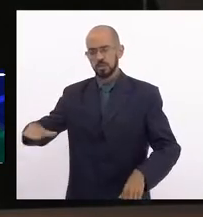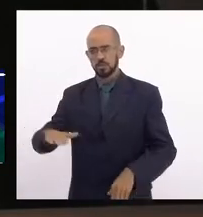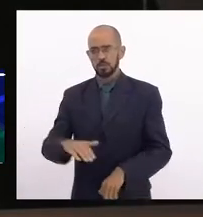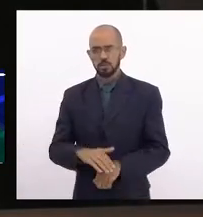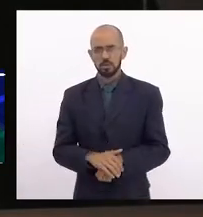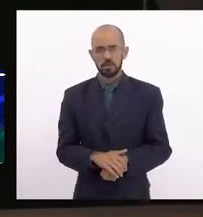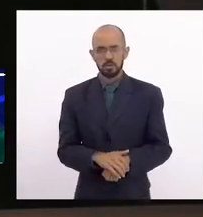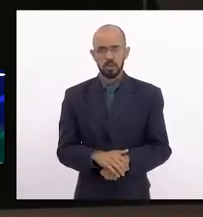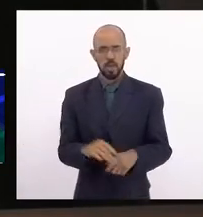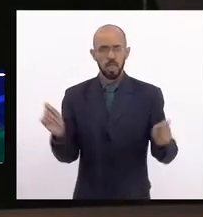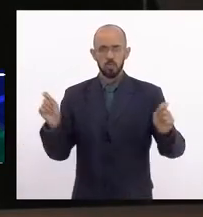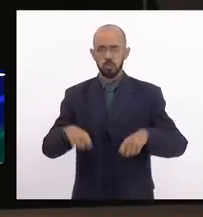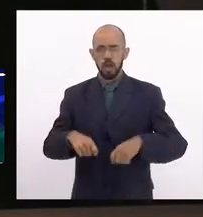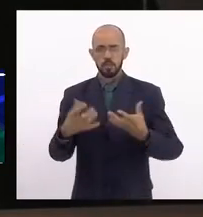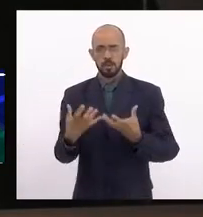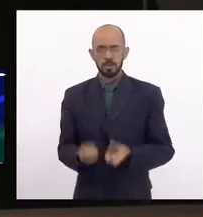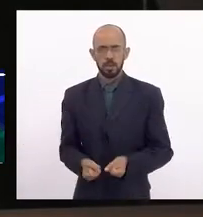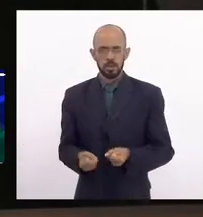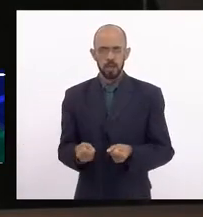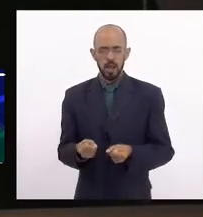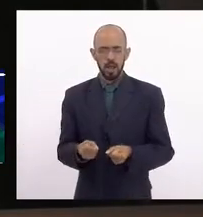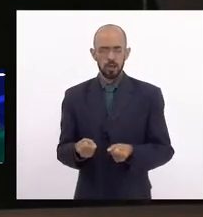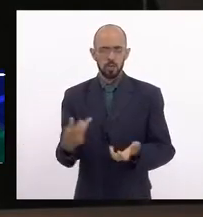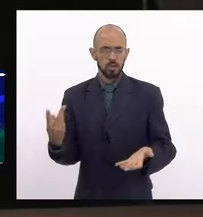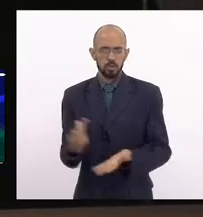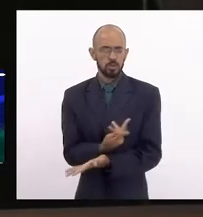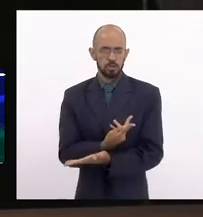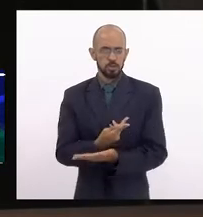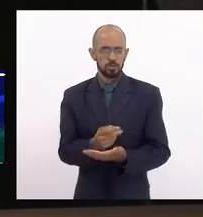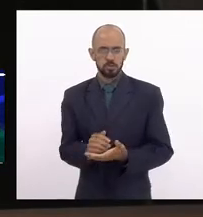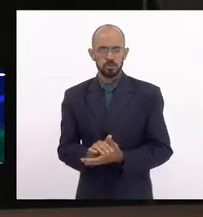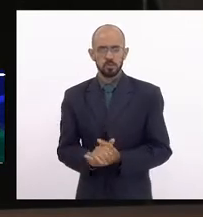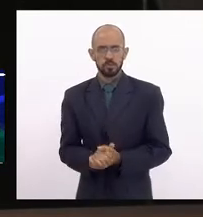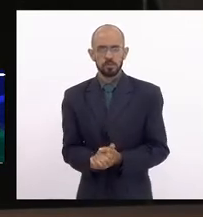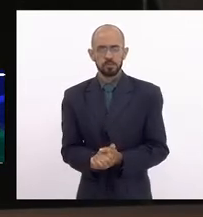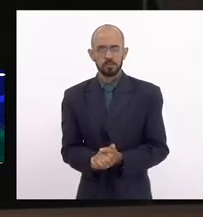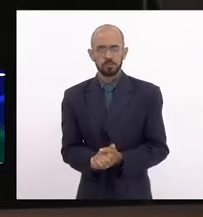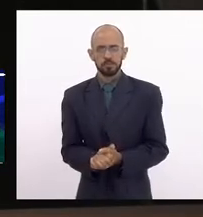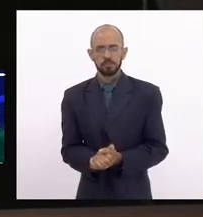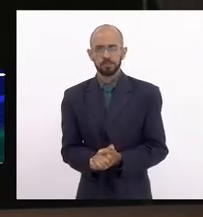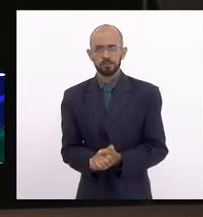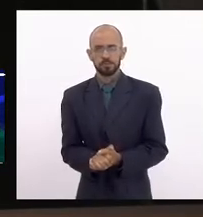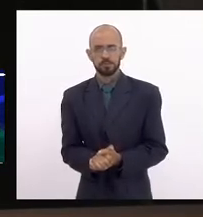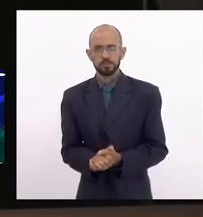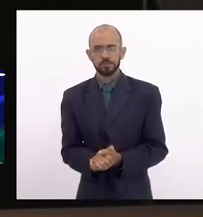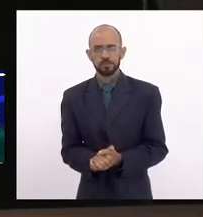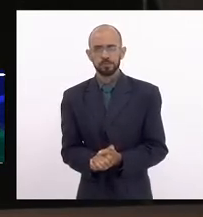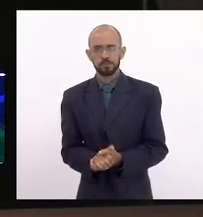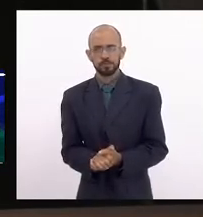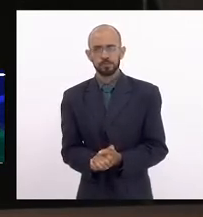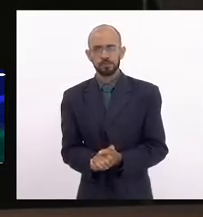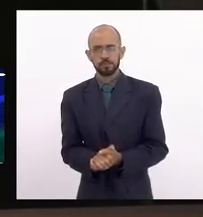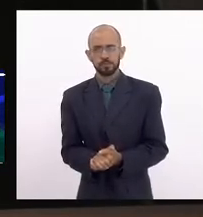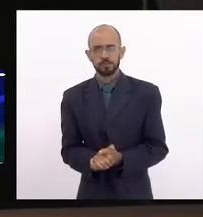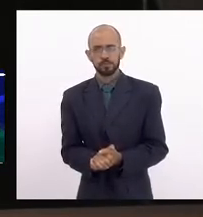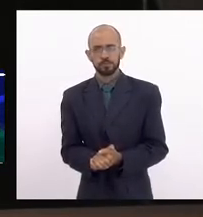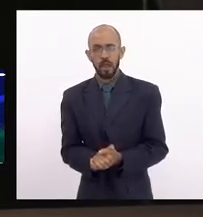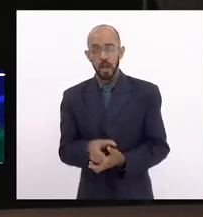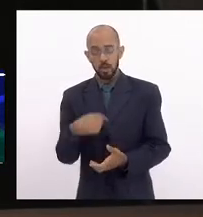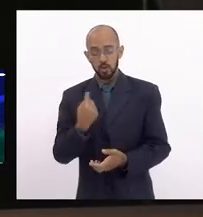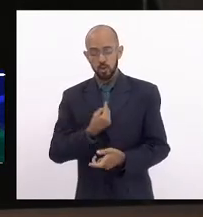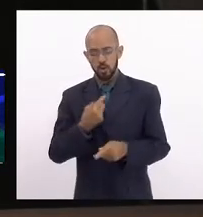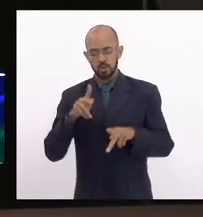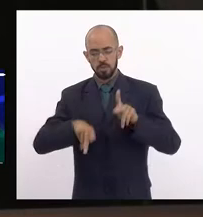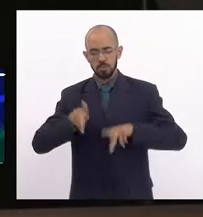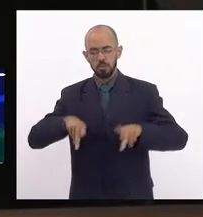e é inadimissível o que vem acontecendo E ai da nossa população